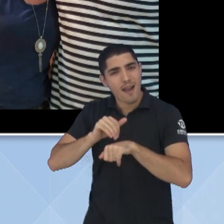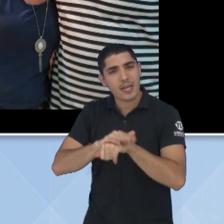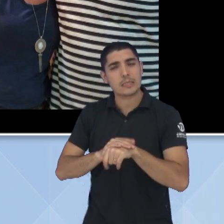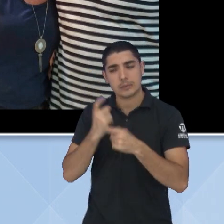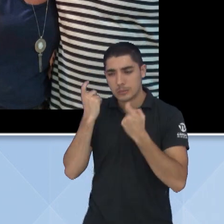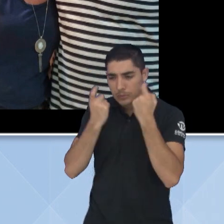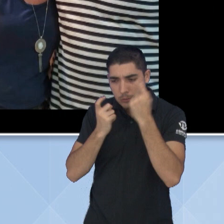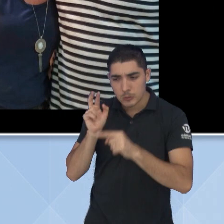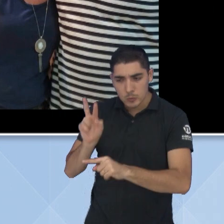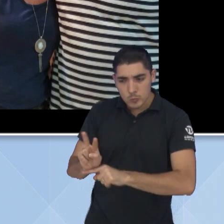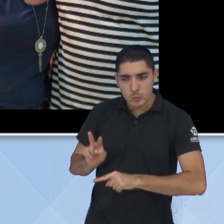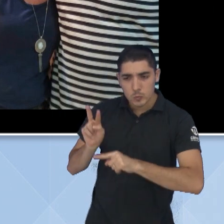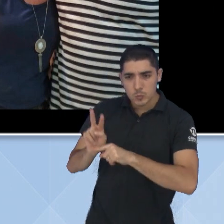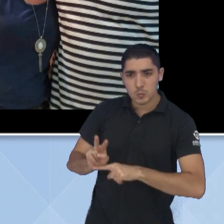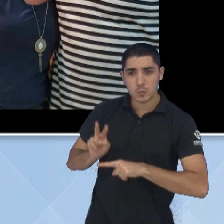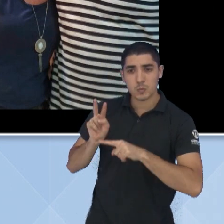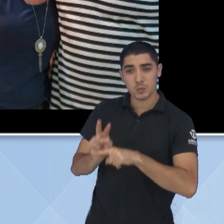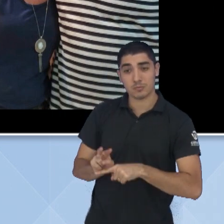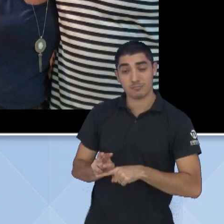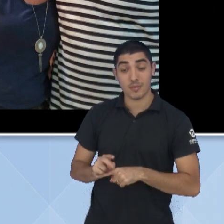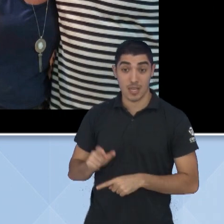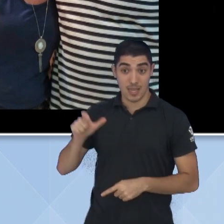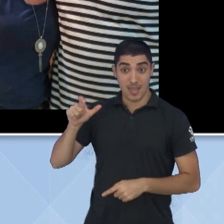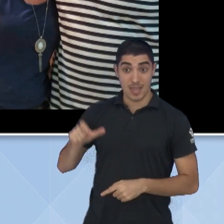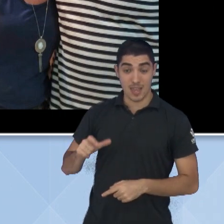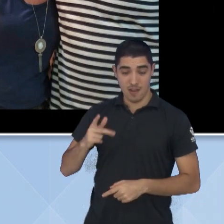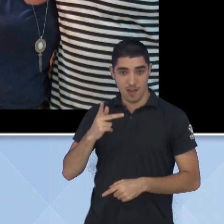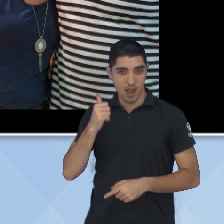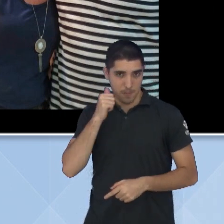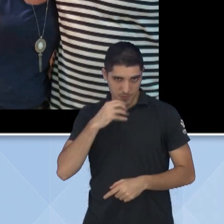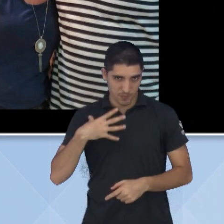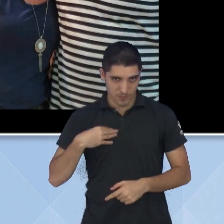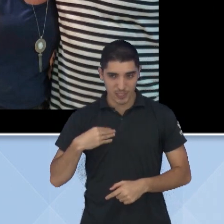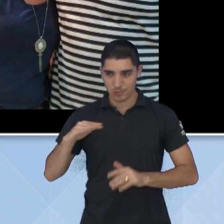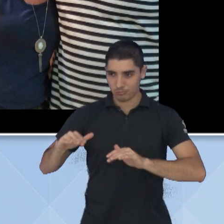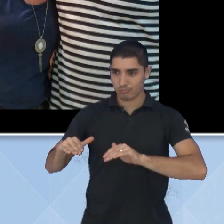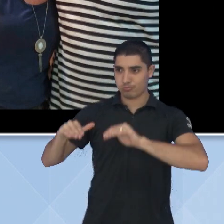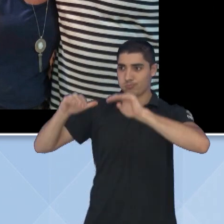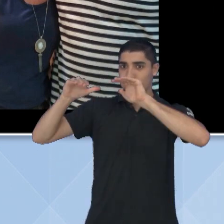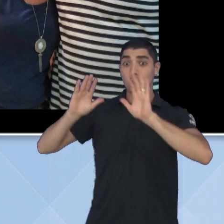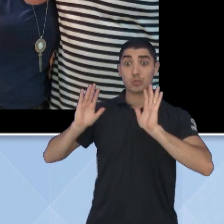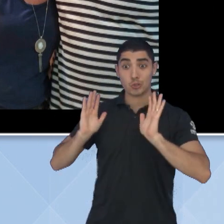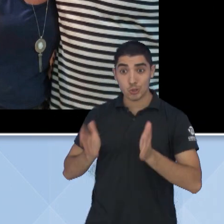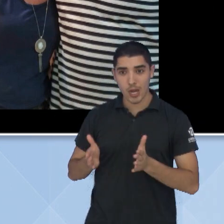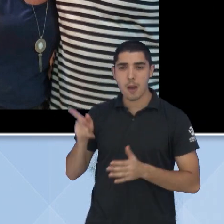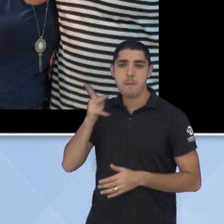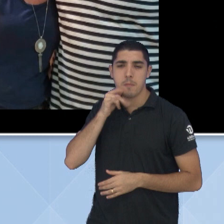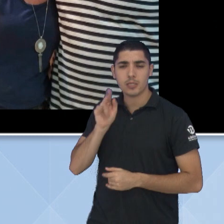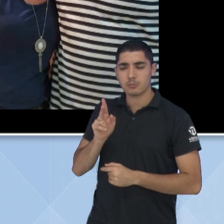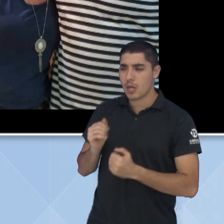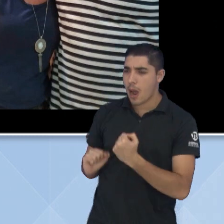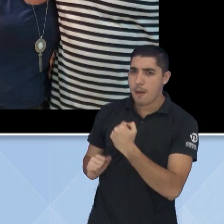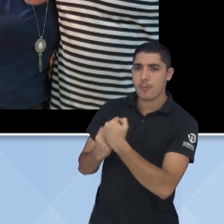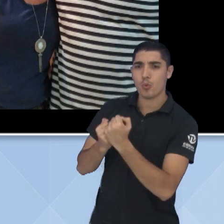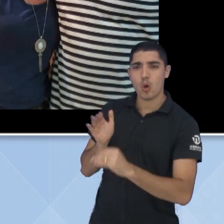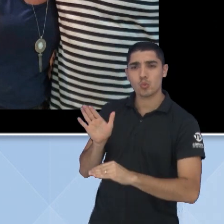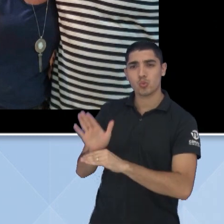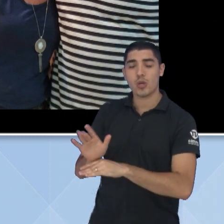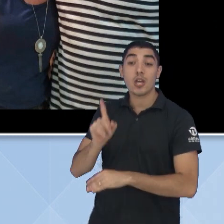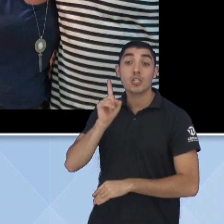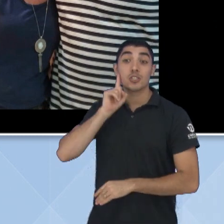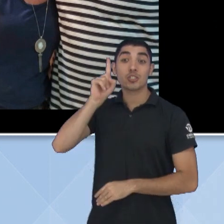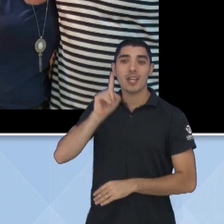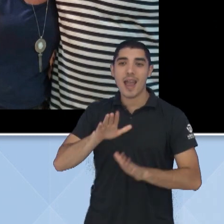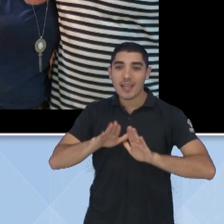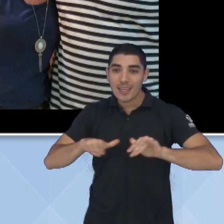preocupado. Mesmo após a maturidade de suas filhas, sempre as apoiou. Era o pai que sempre ligava no dia das crianças,